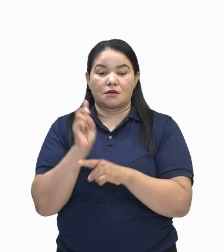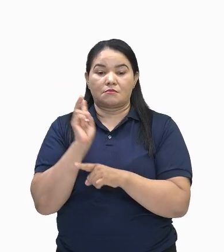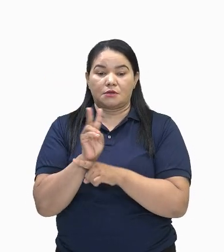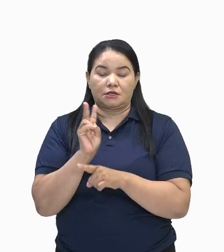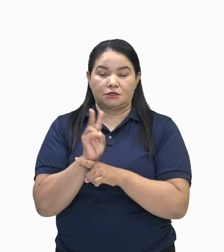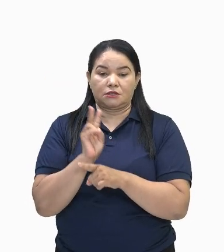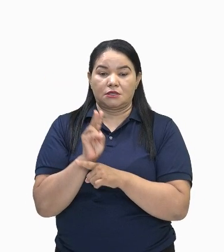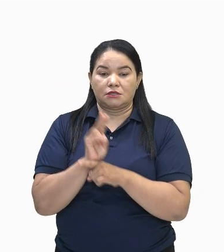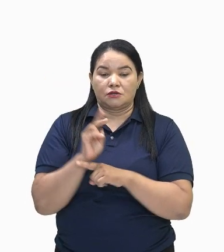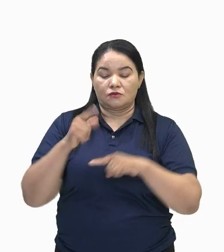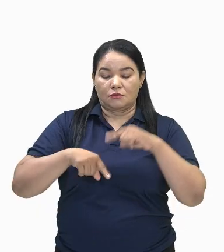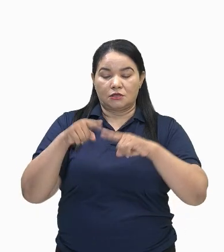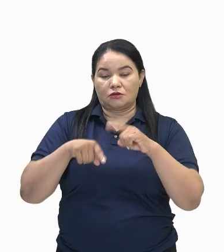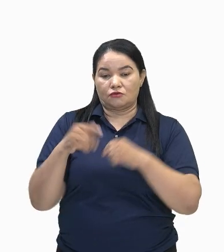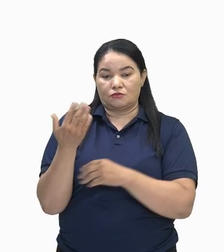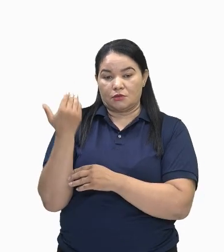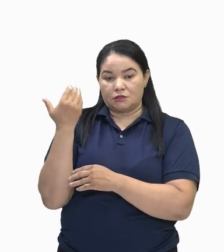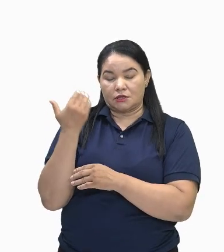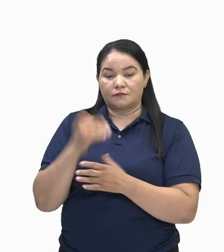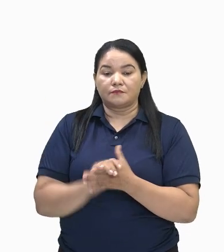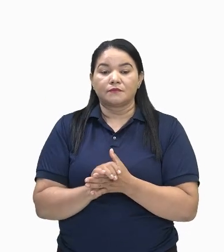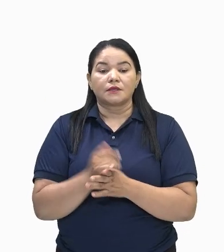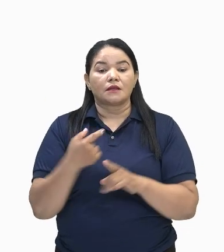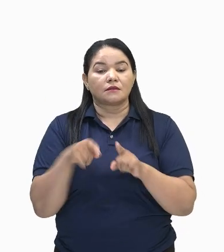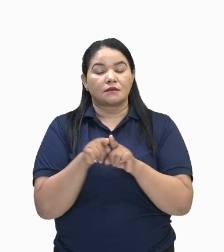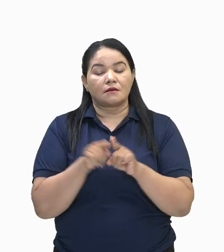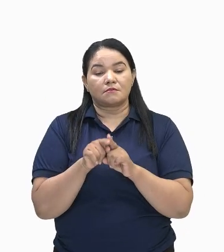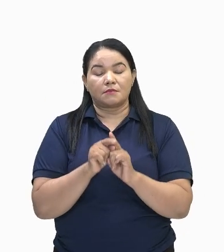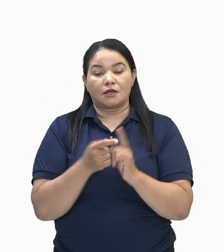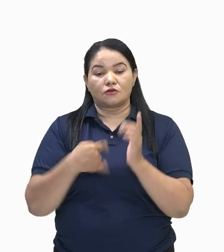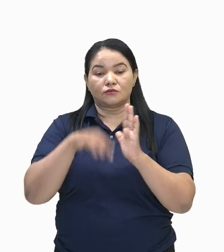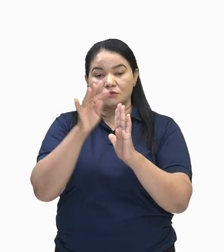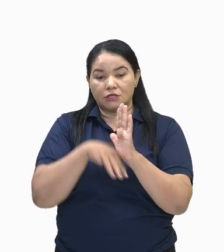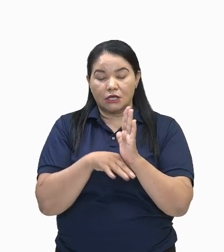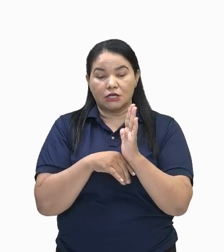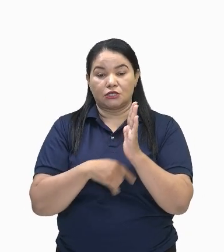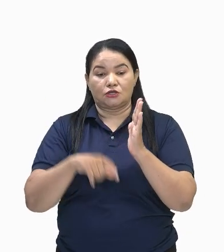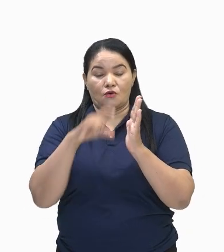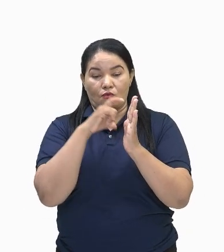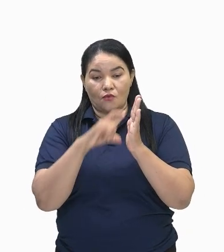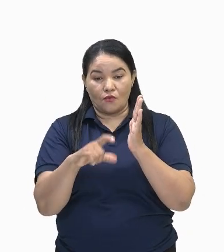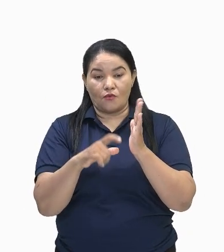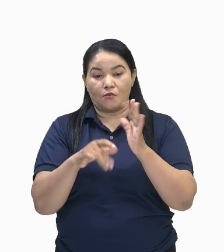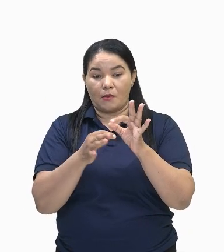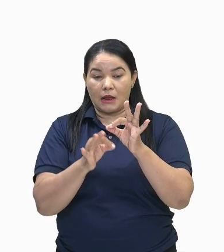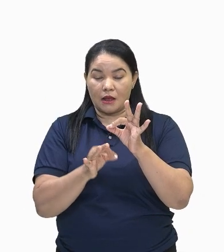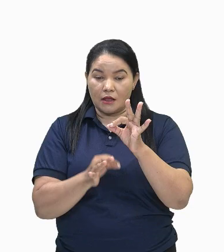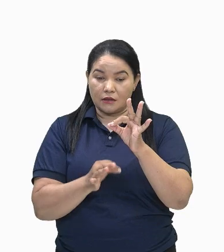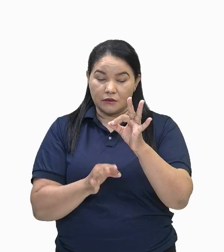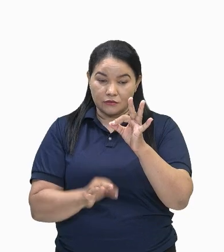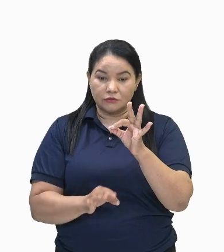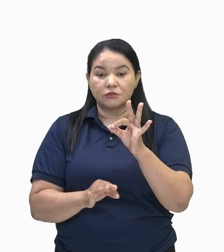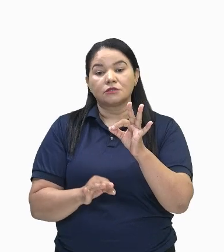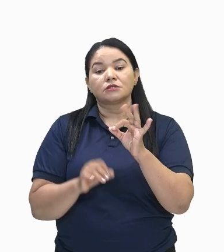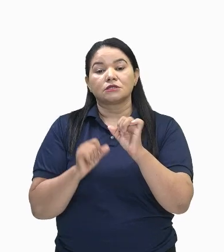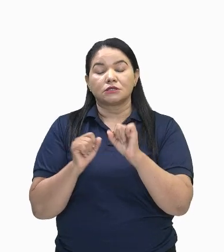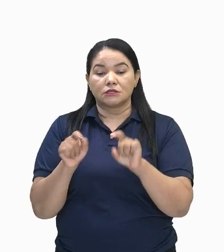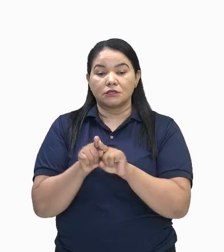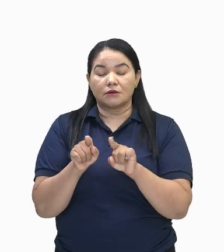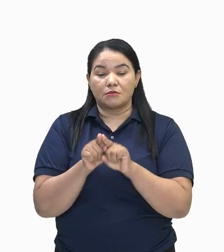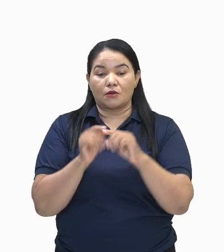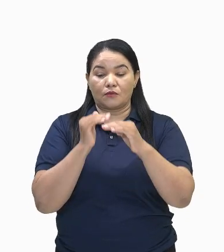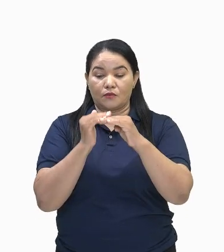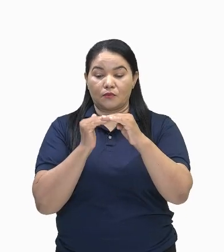do passado. O corpo do texto, ele vai falar, né, que ele é longo e é dividido em